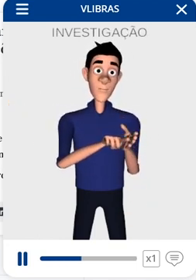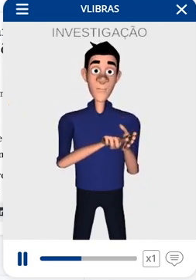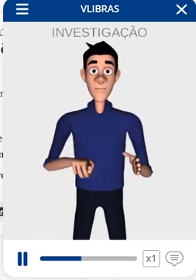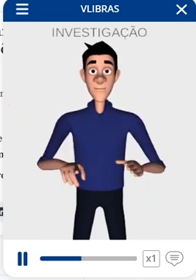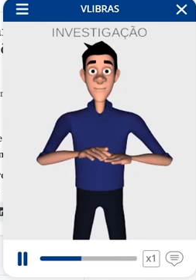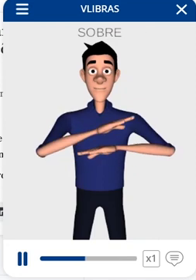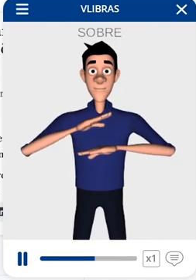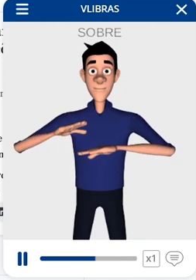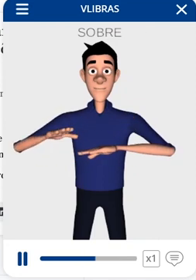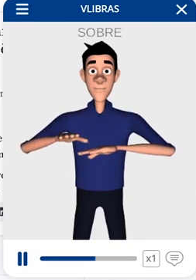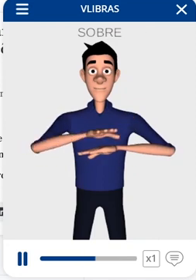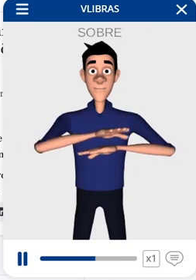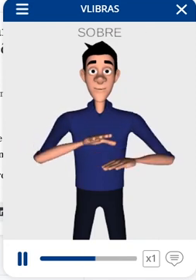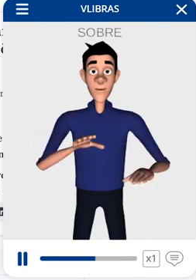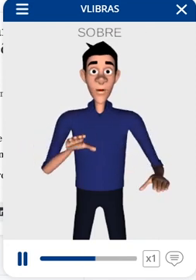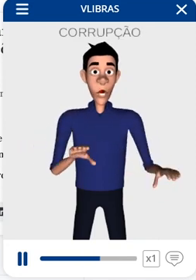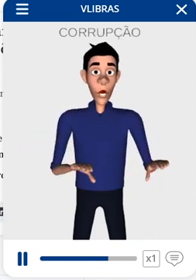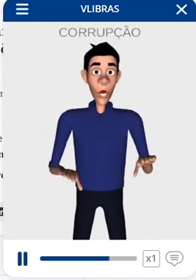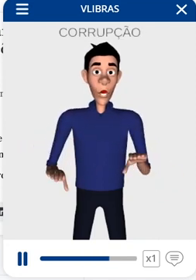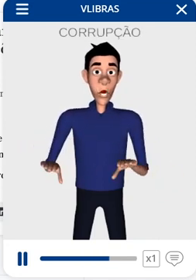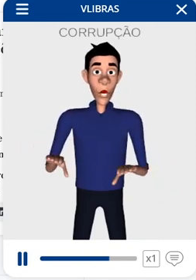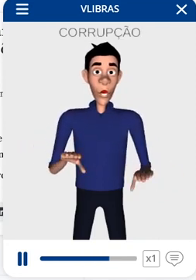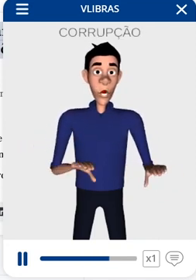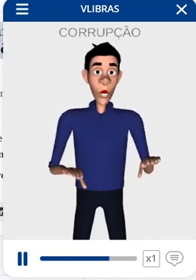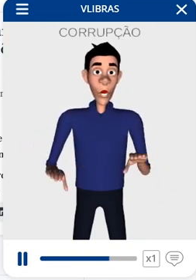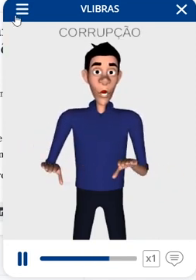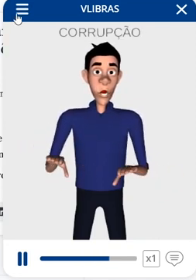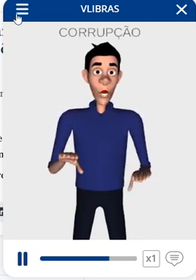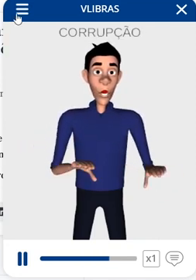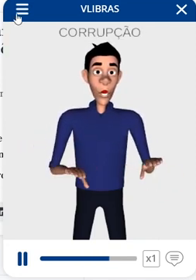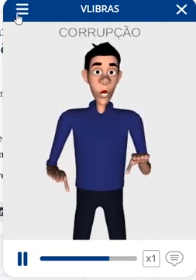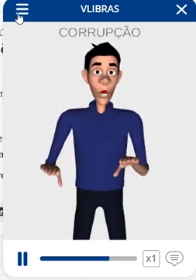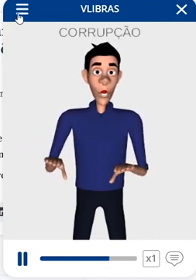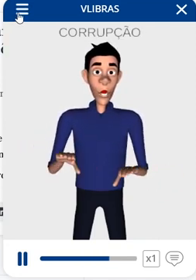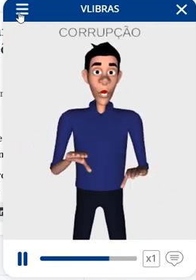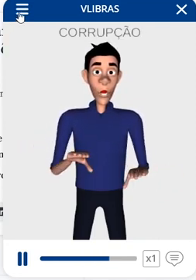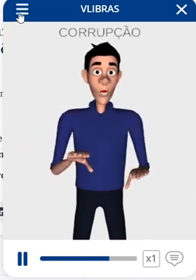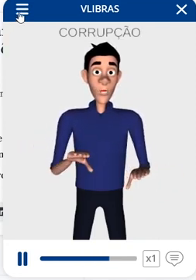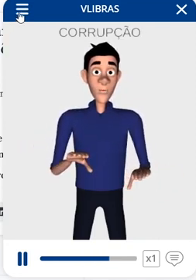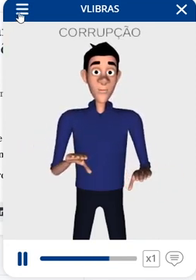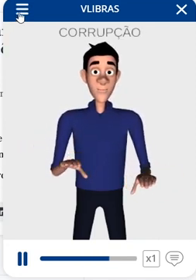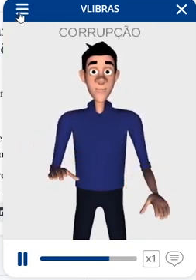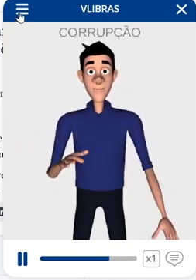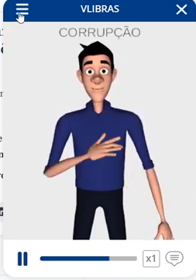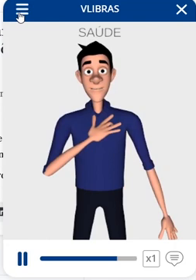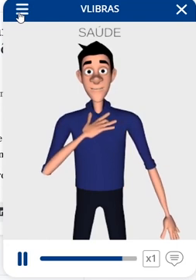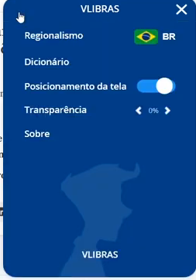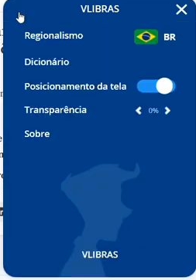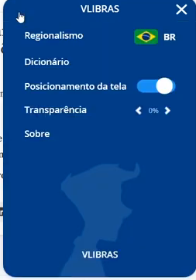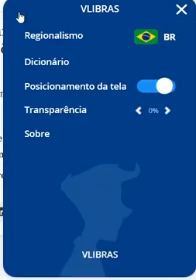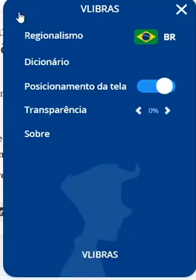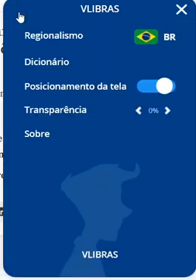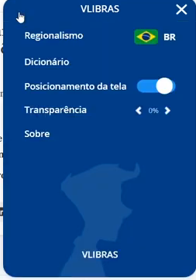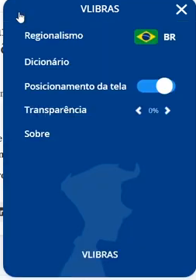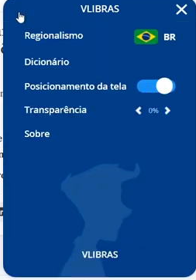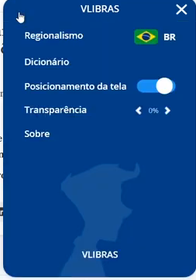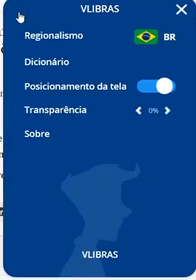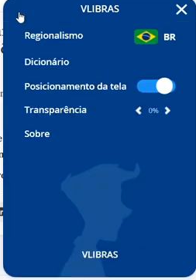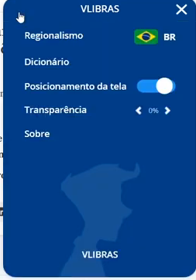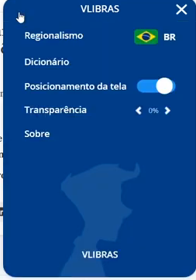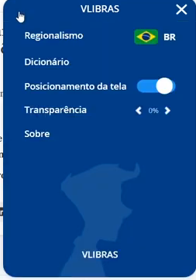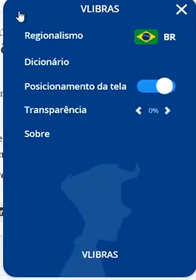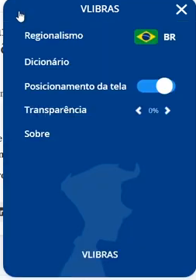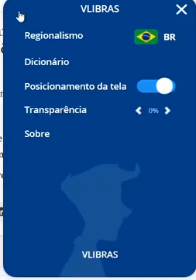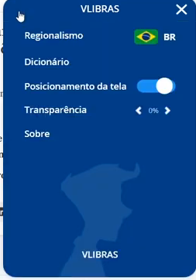balãozinho de diálogo em todos os links. Acessar link. Quando você clica nesses três tracinhos aqui, que